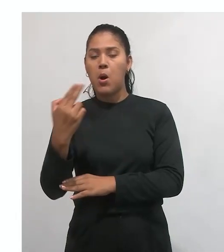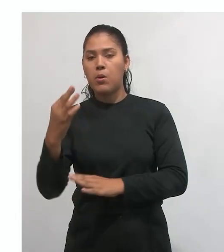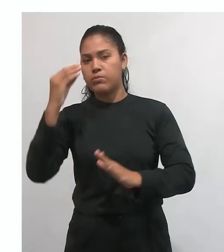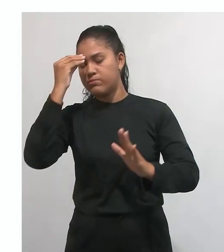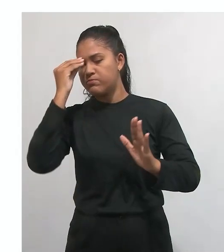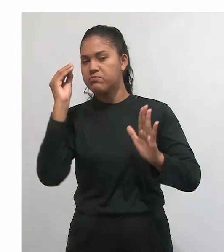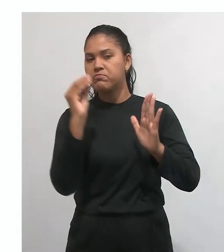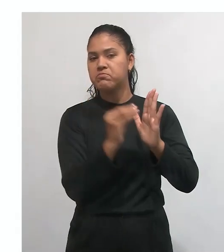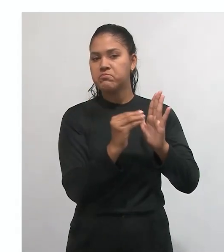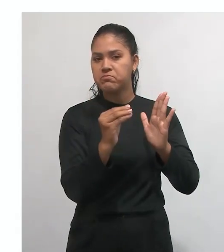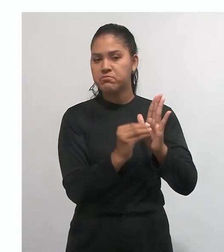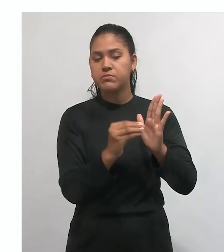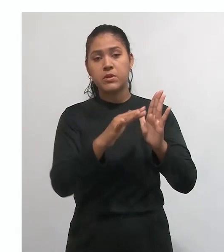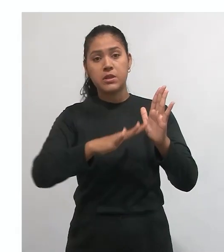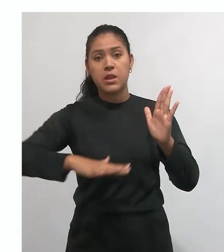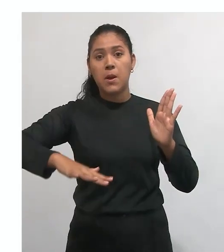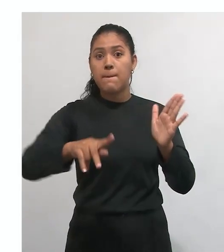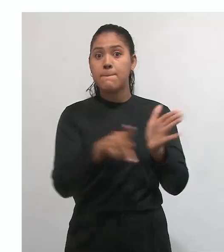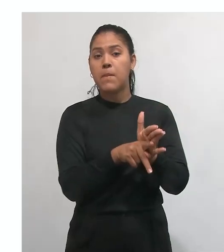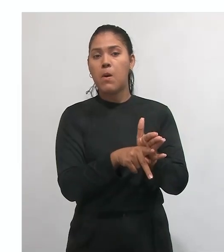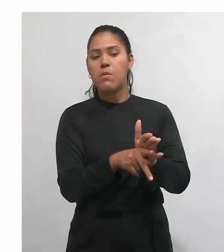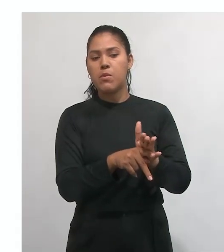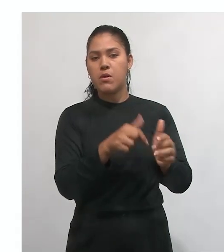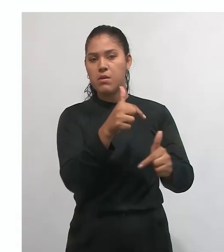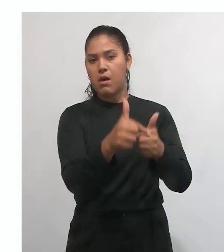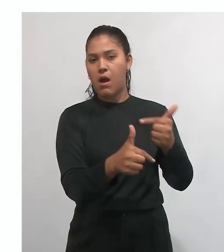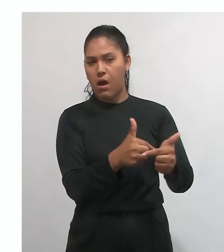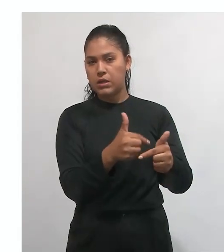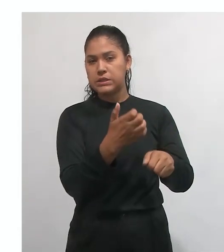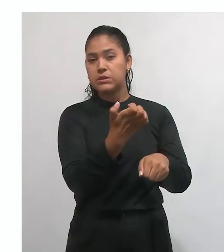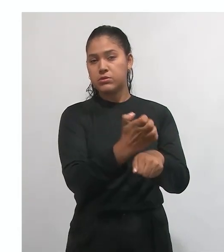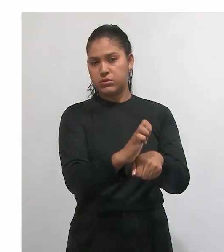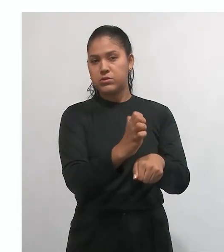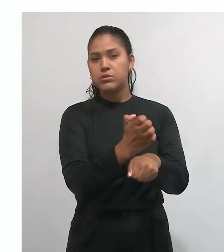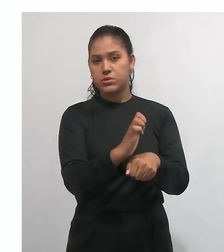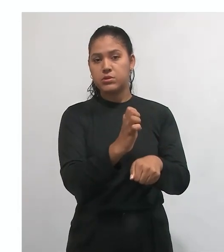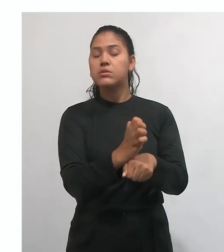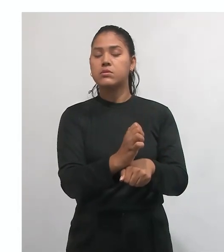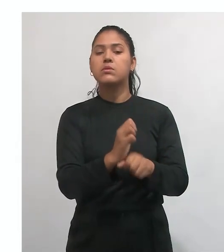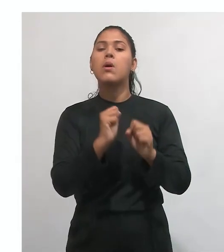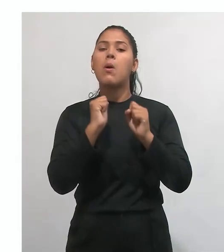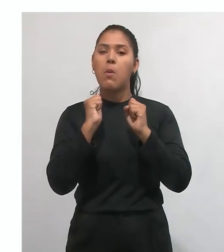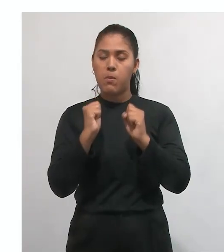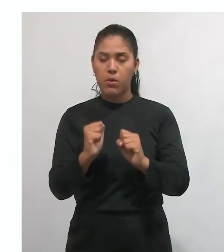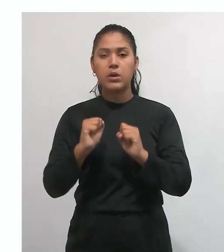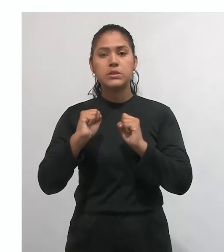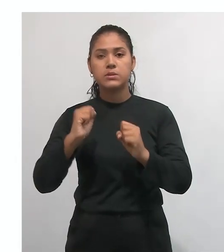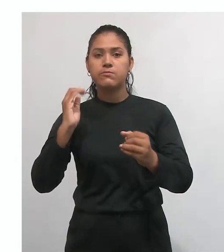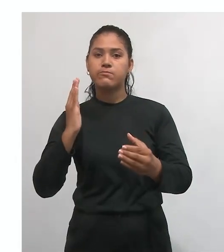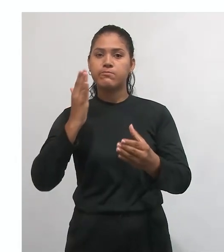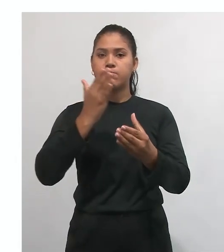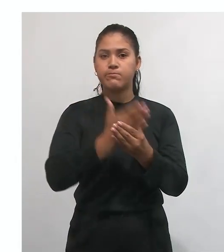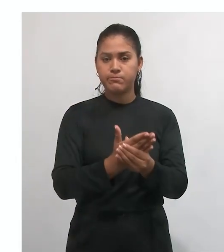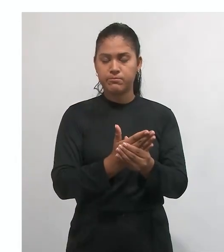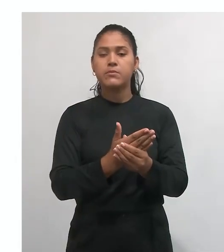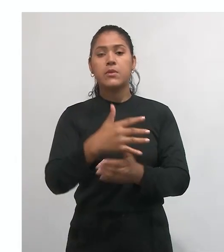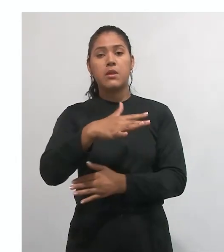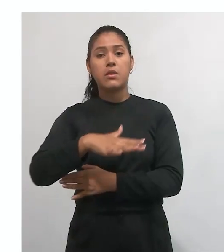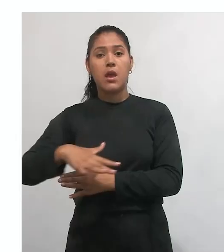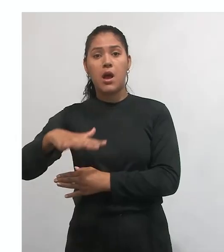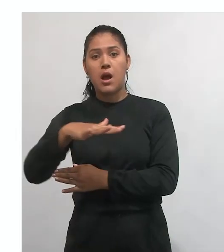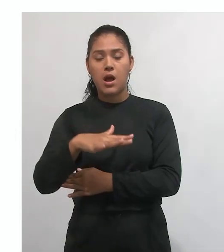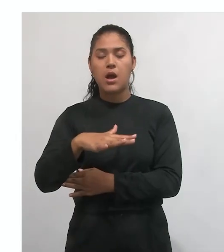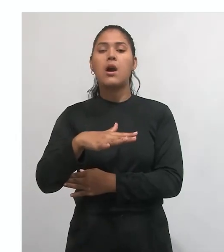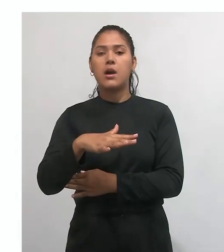emprego do educando com a parte concedente do estágio para todos os fins da legislação trabalhista e